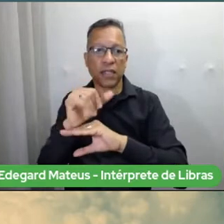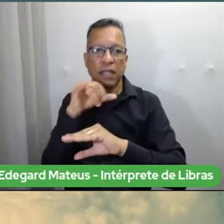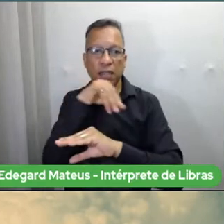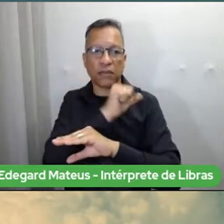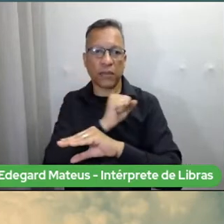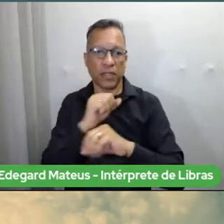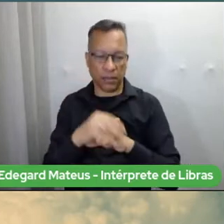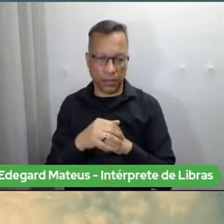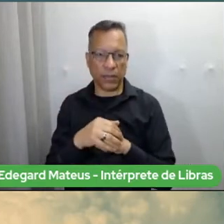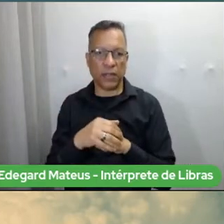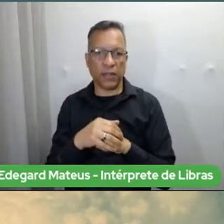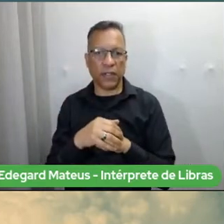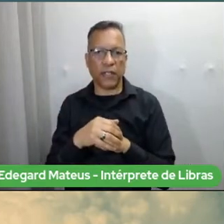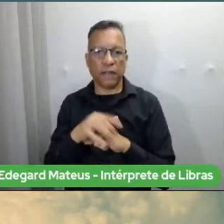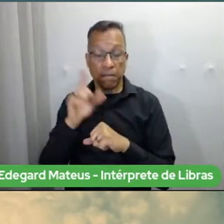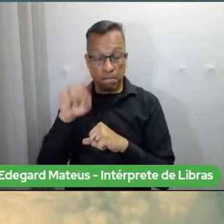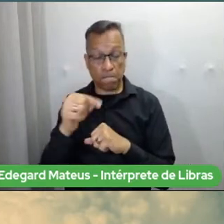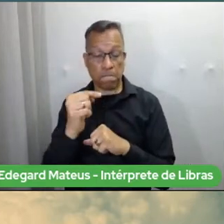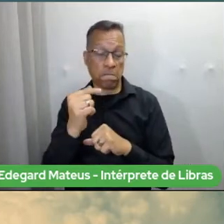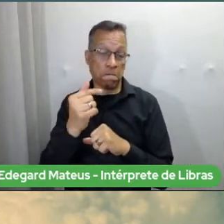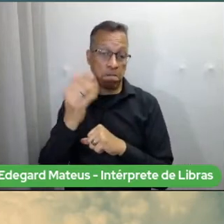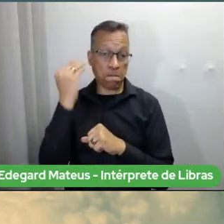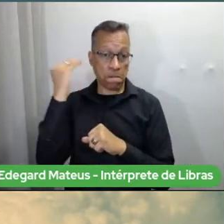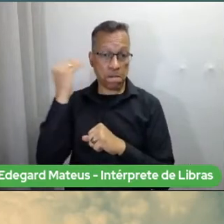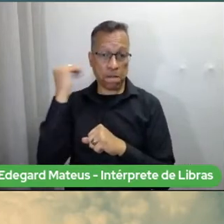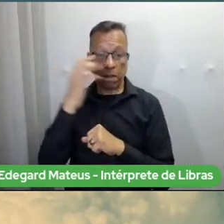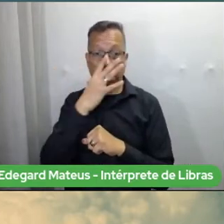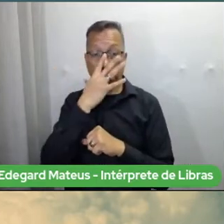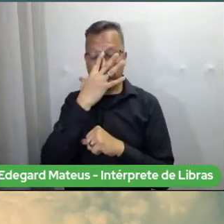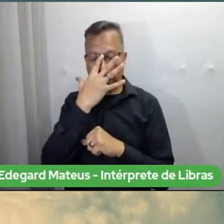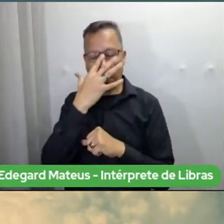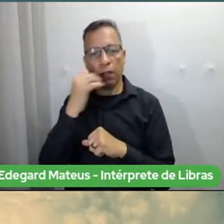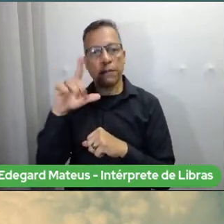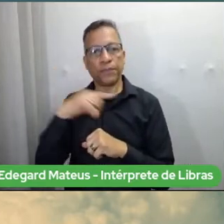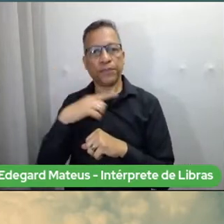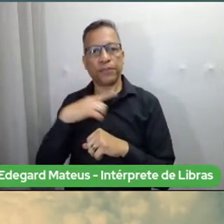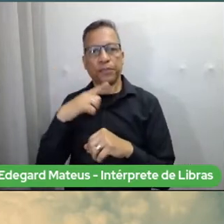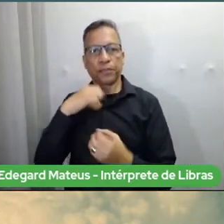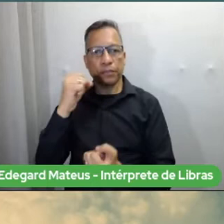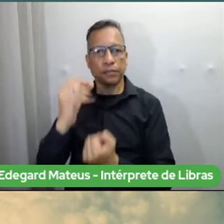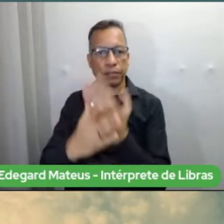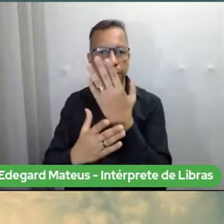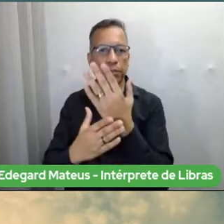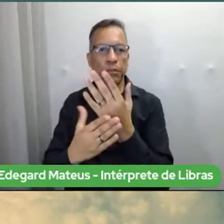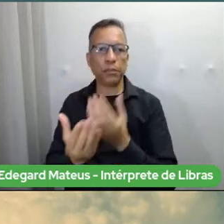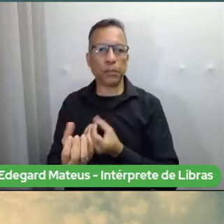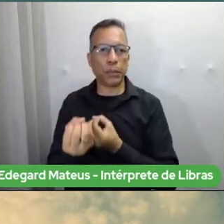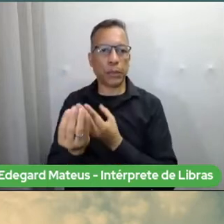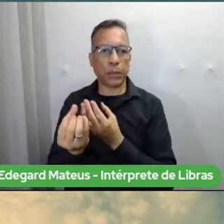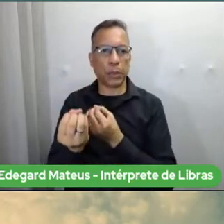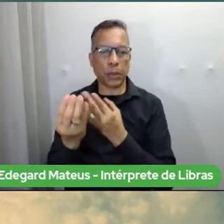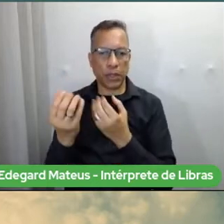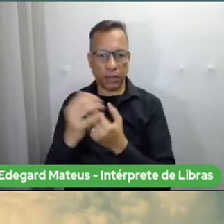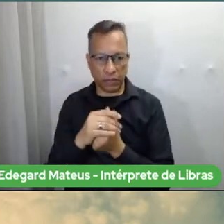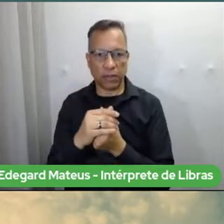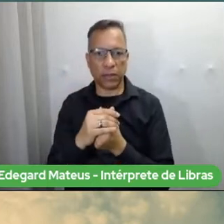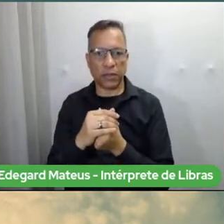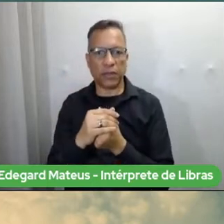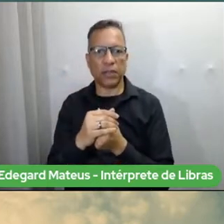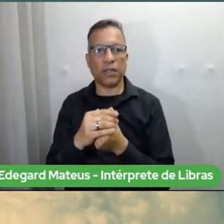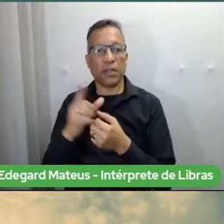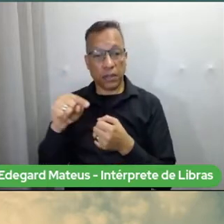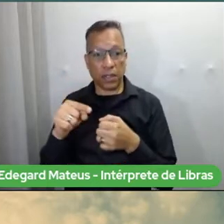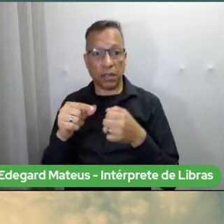gente sai dos silos que a gente tinha de infraestrutura, de construção de dados, para publicar dados via portas de saída,